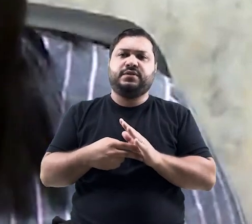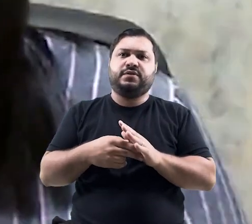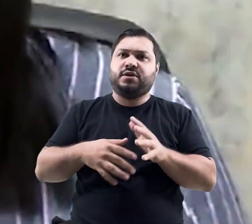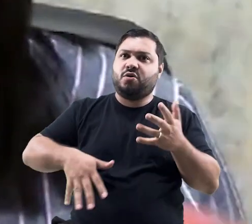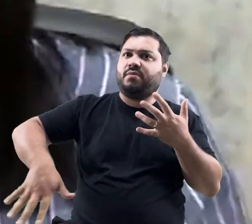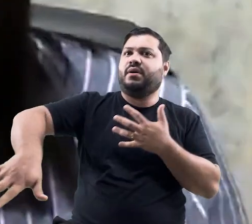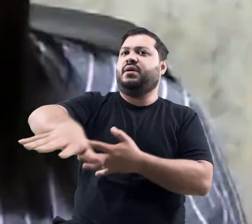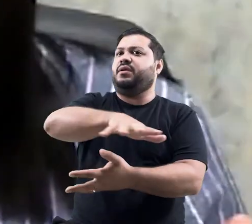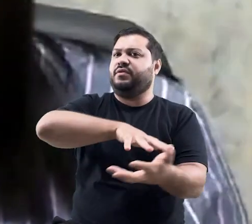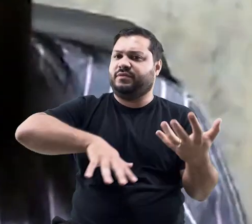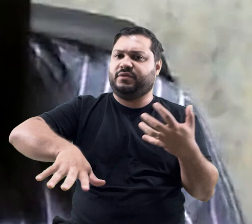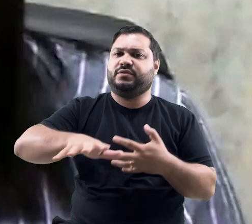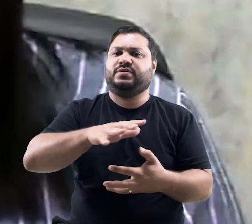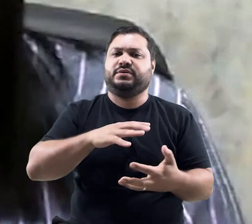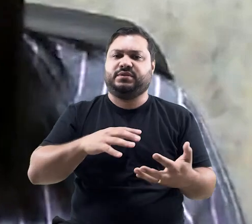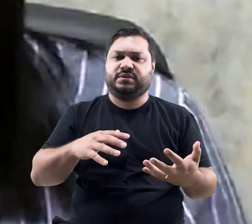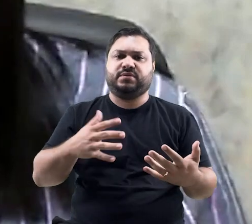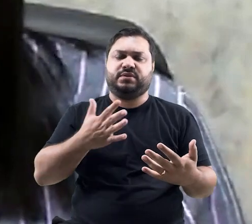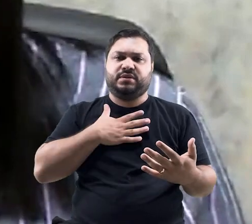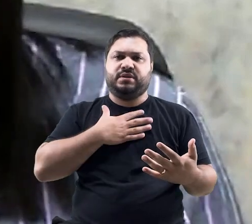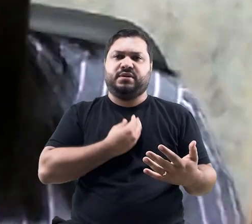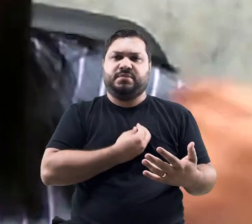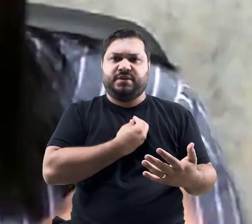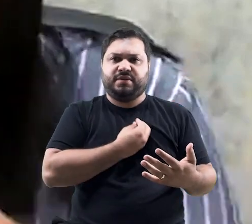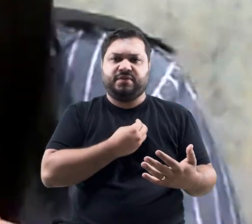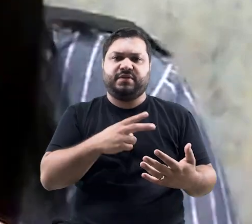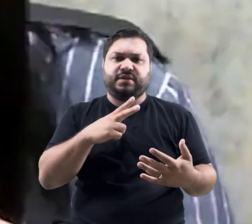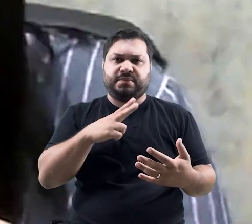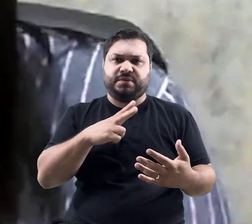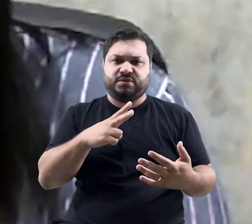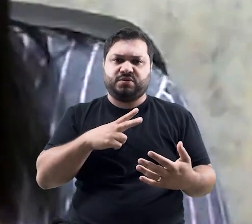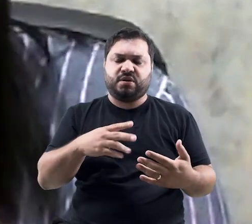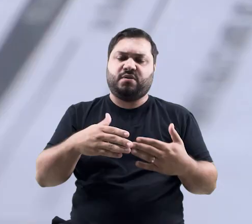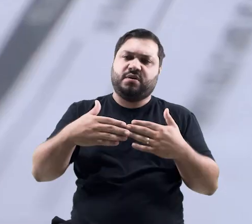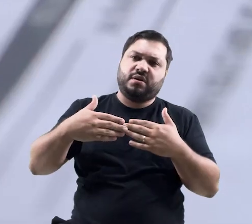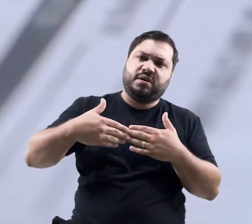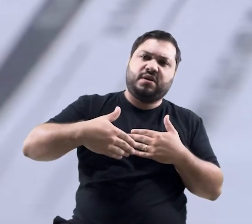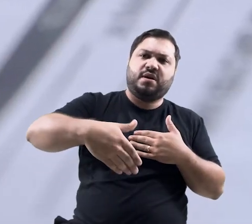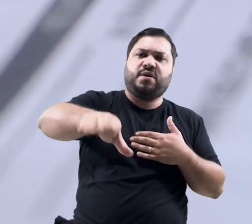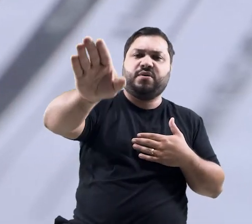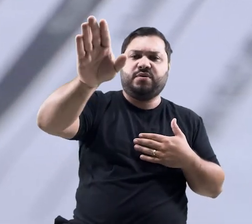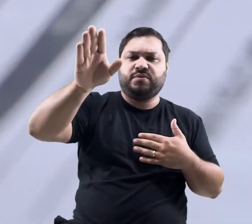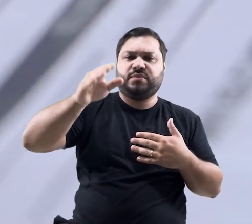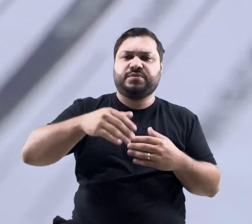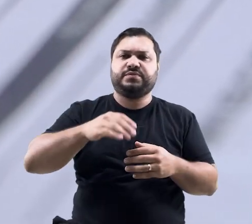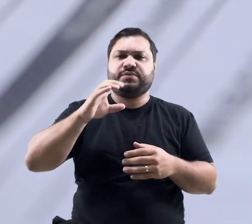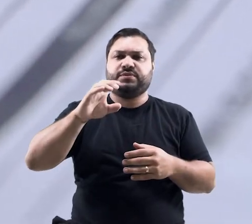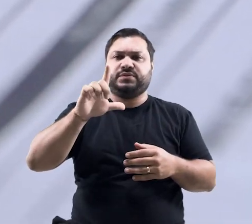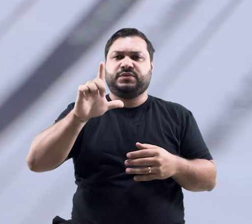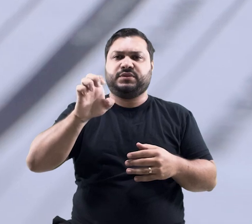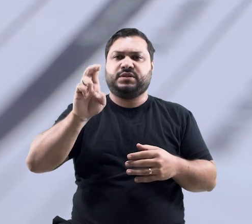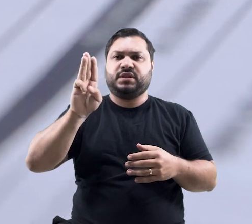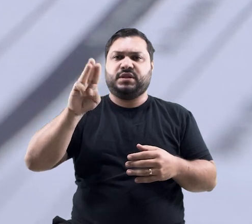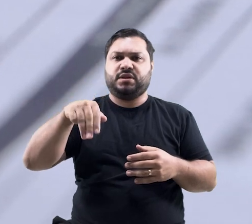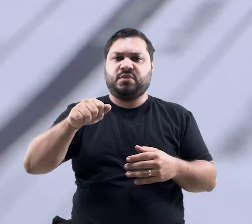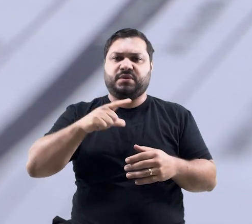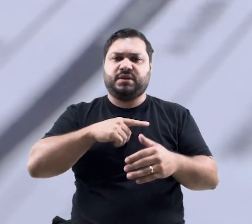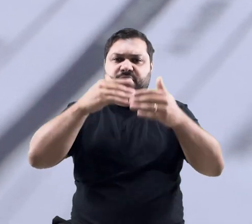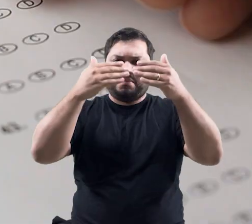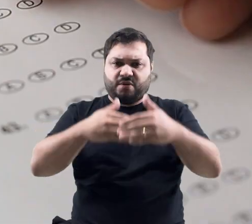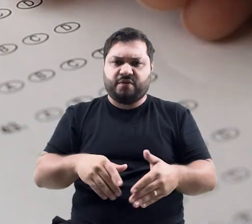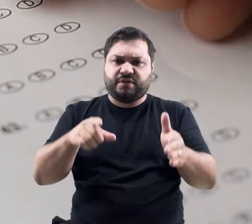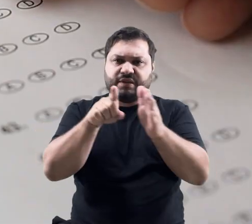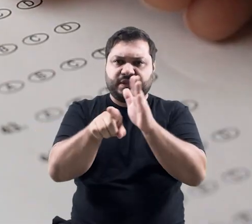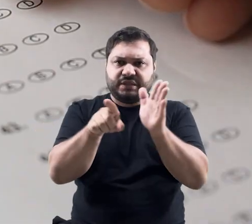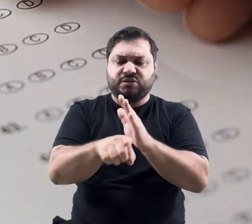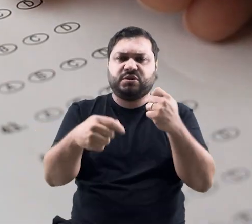significa uma revolução na minha vida pessoal. E ao longo dessa jornada, Cleuma fez provas